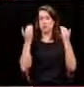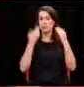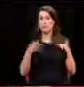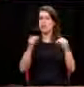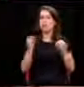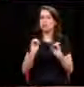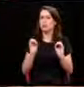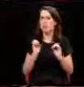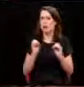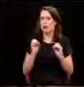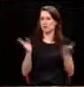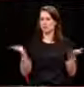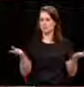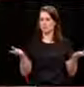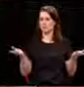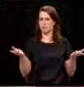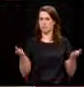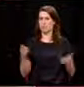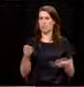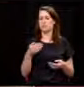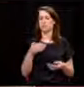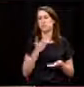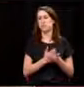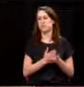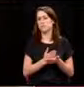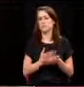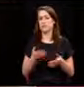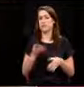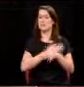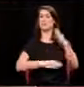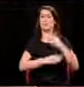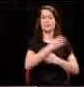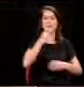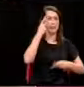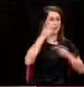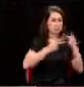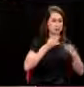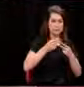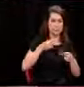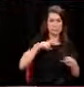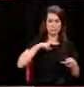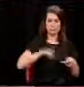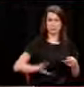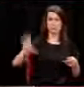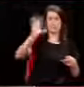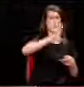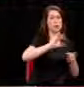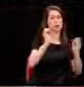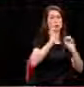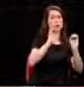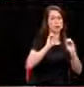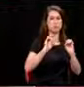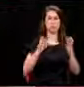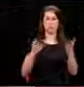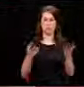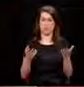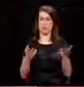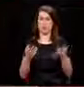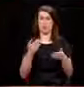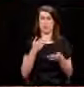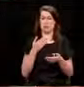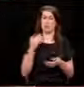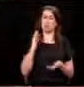isso, todas as deficiências não foram avaliadas no país. Mas certamente este número cresceu. A média a